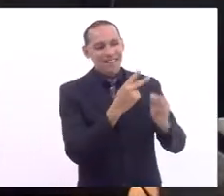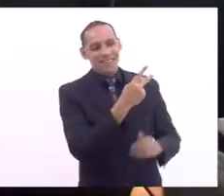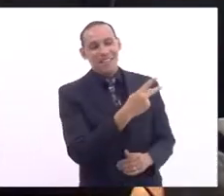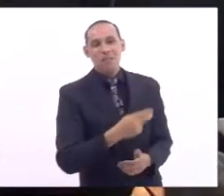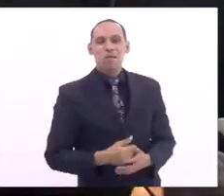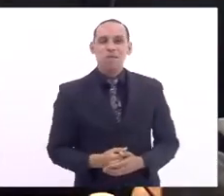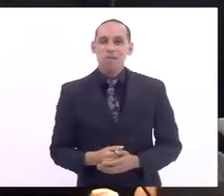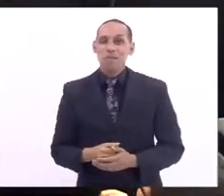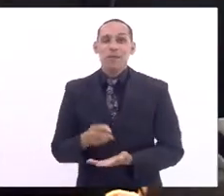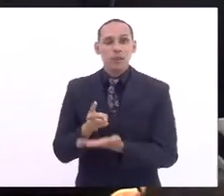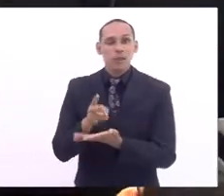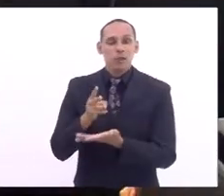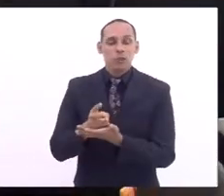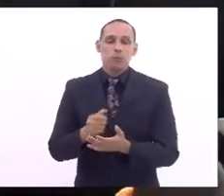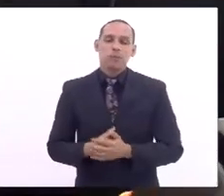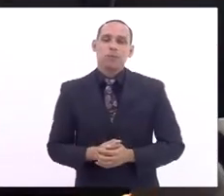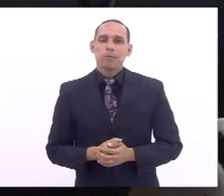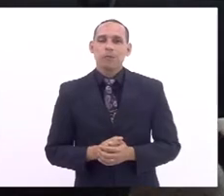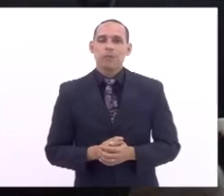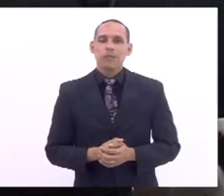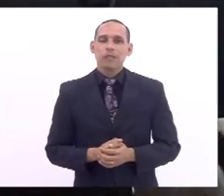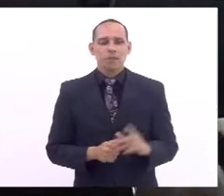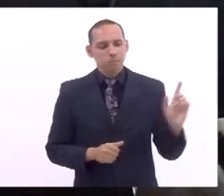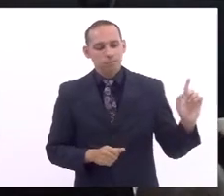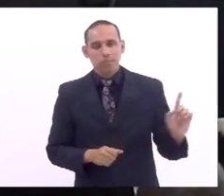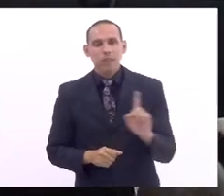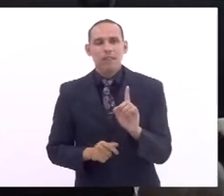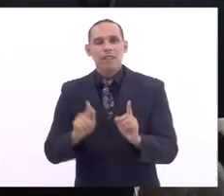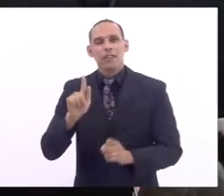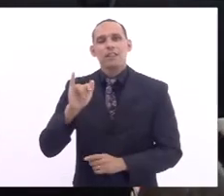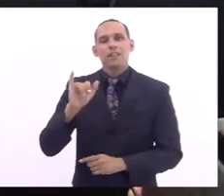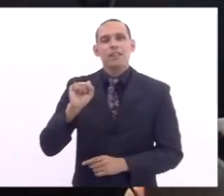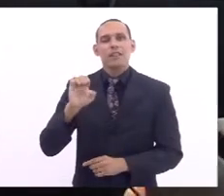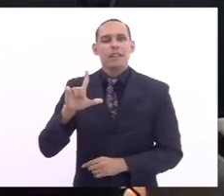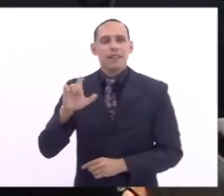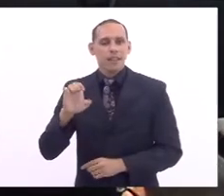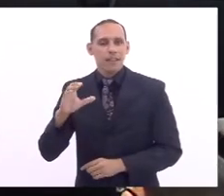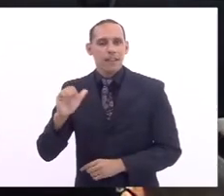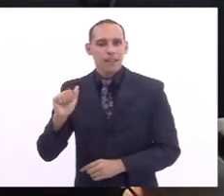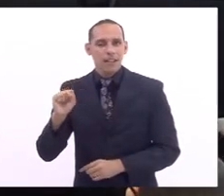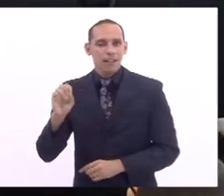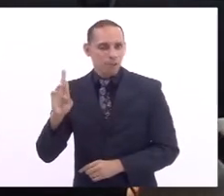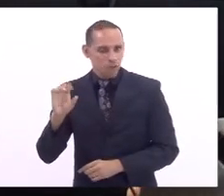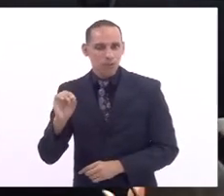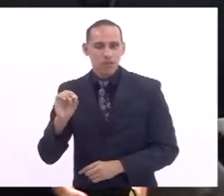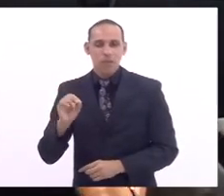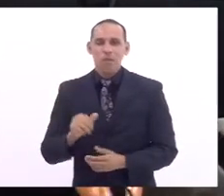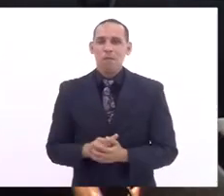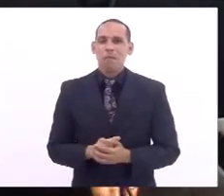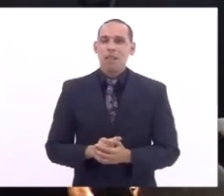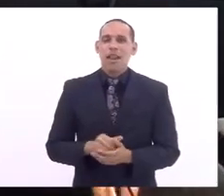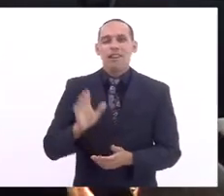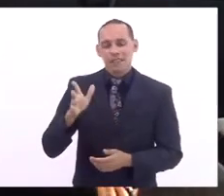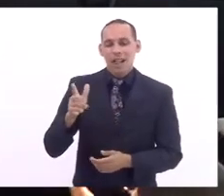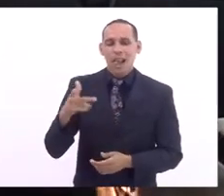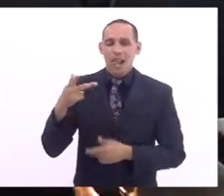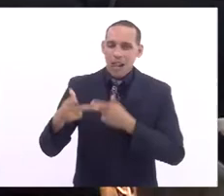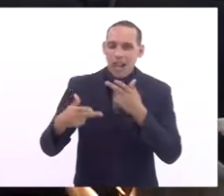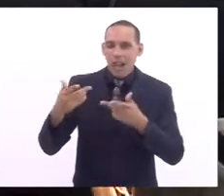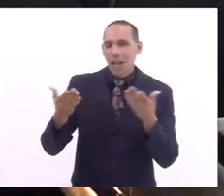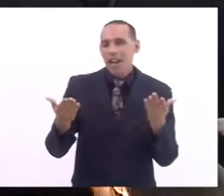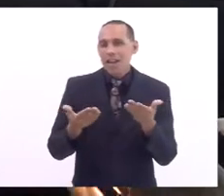e dando sequência Aqui as nossas intervenções eu convido Gisele Castro golfinho está baixado aqui dentro da foi recado aqui